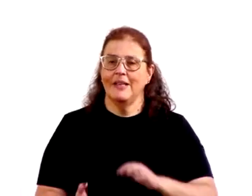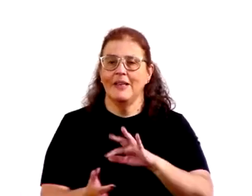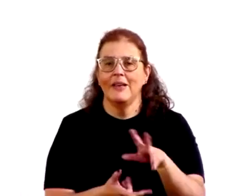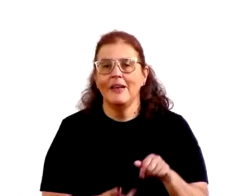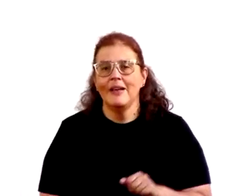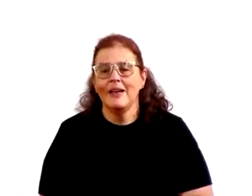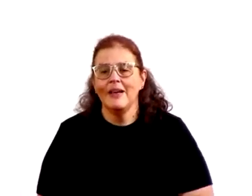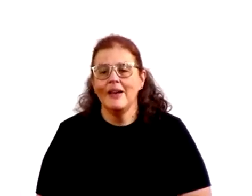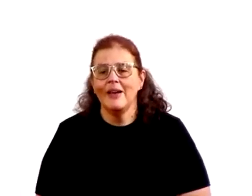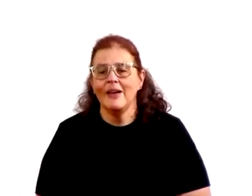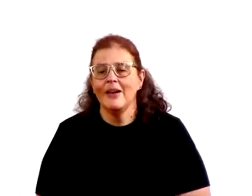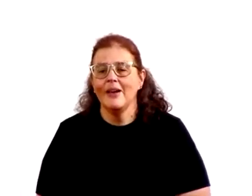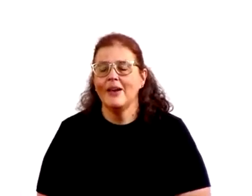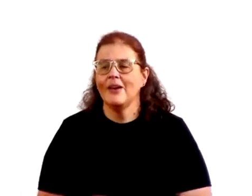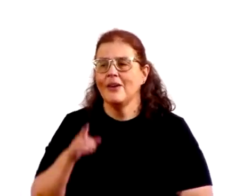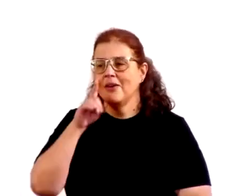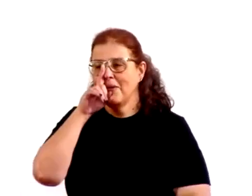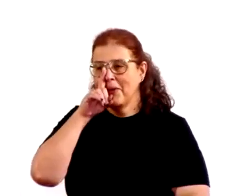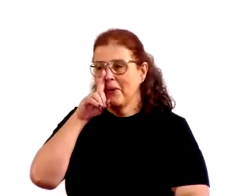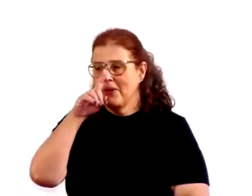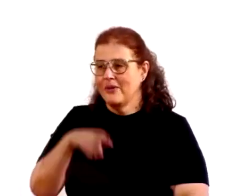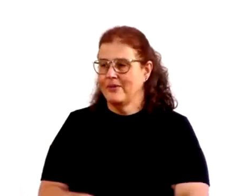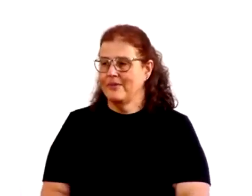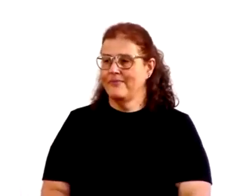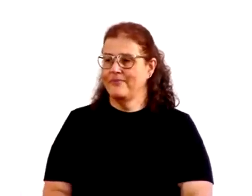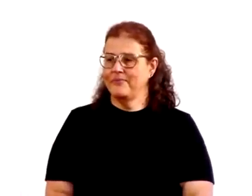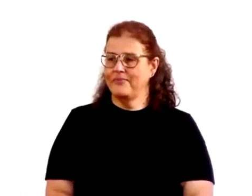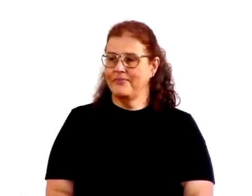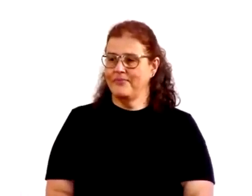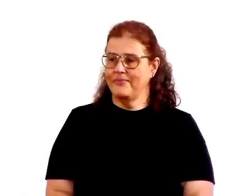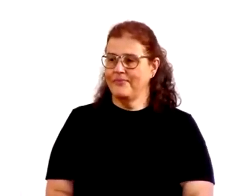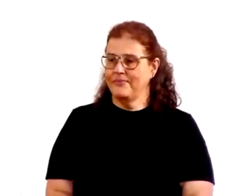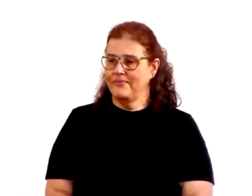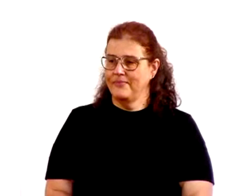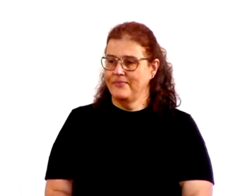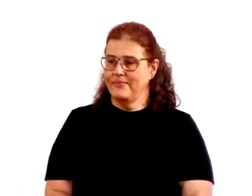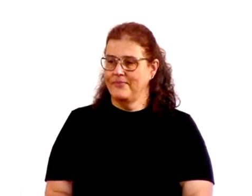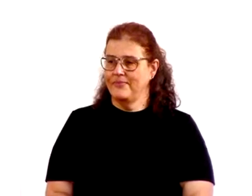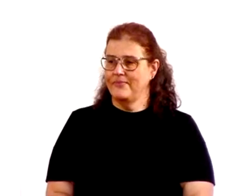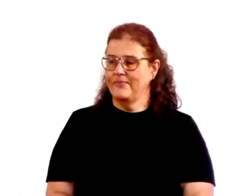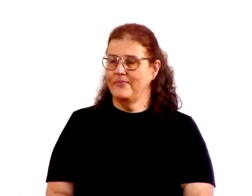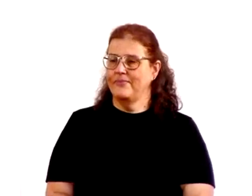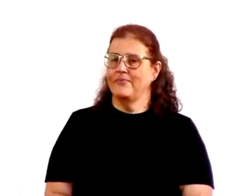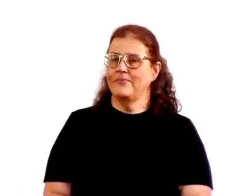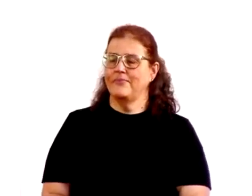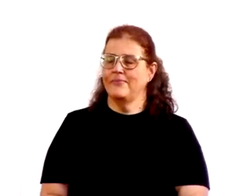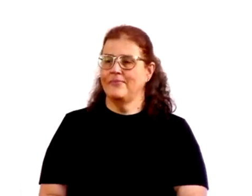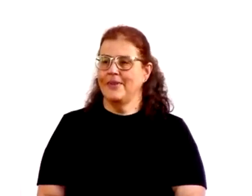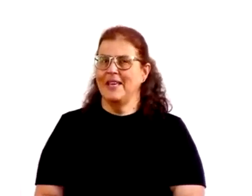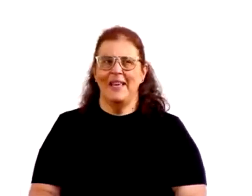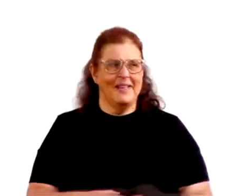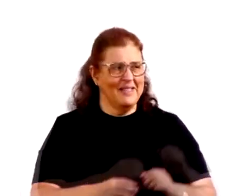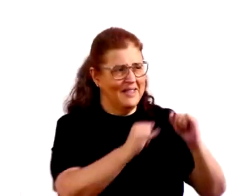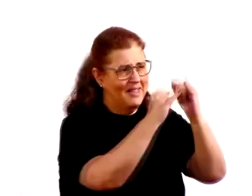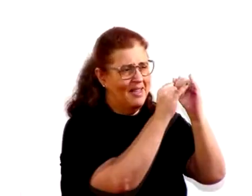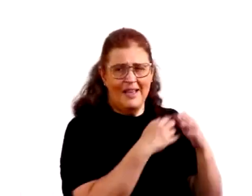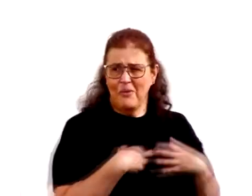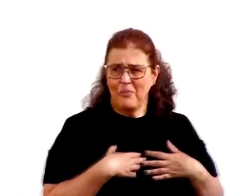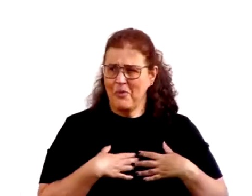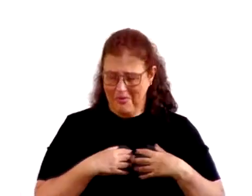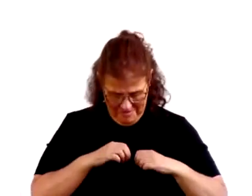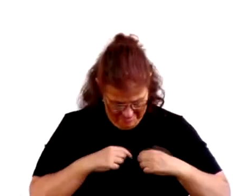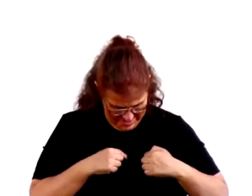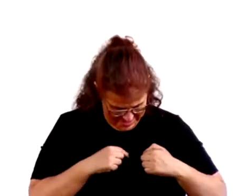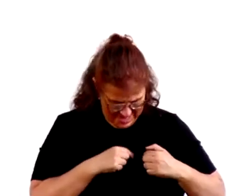mais dura que existir. É quebrar como se quebra um ídolo, é olhar para o